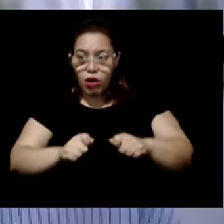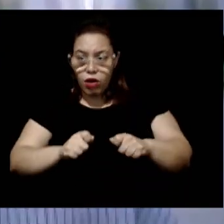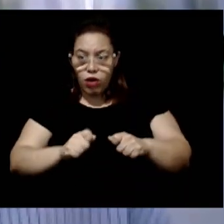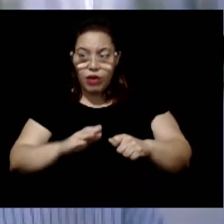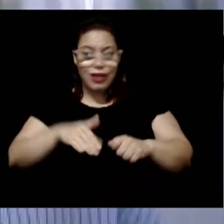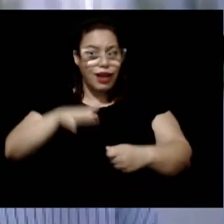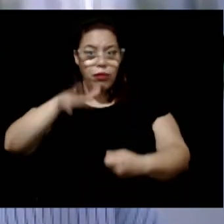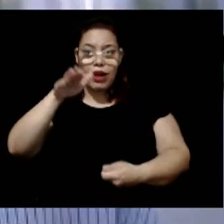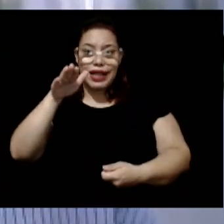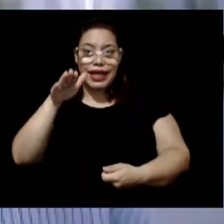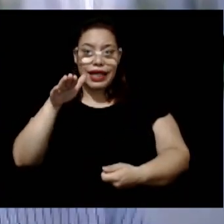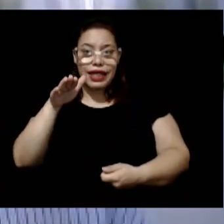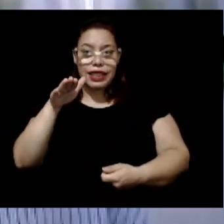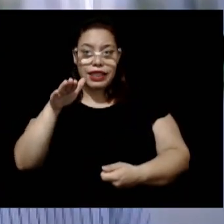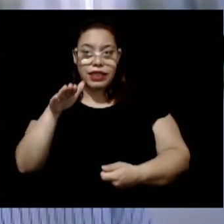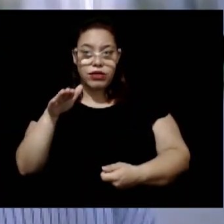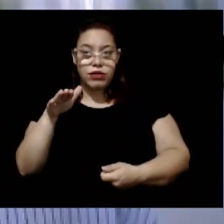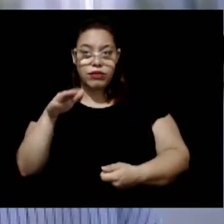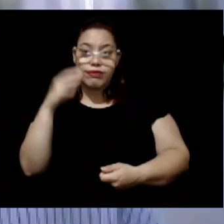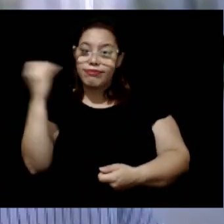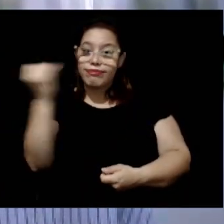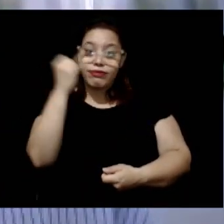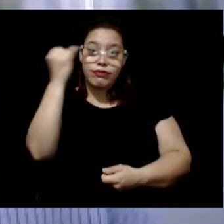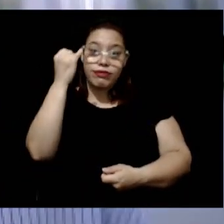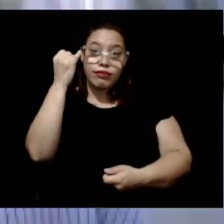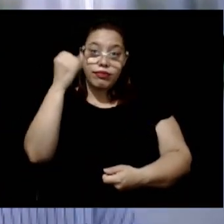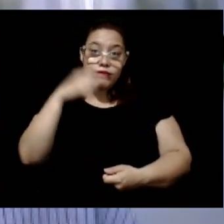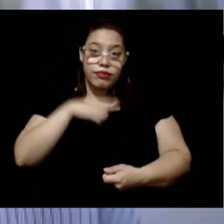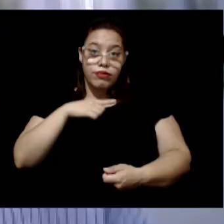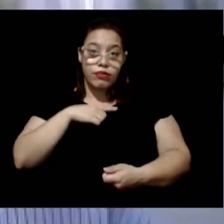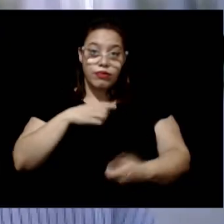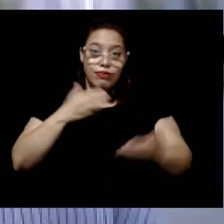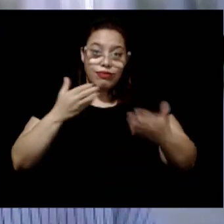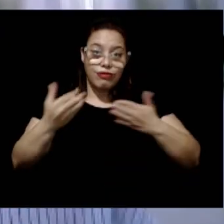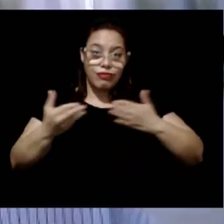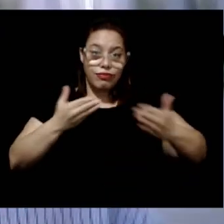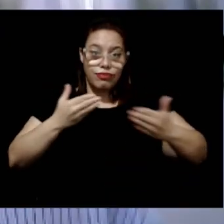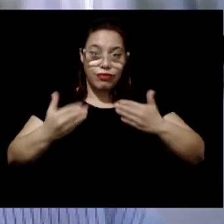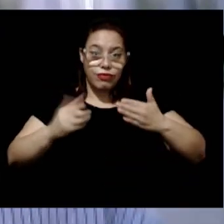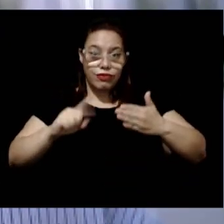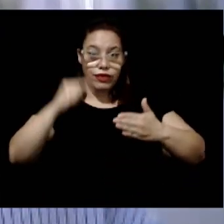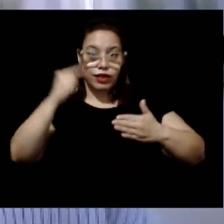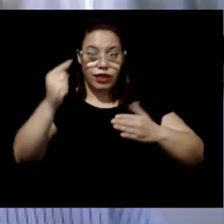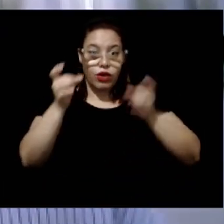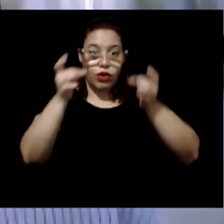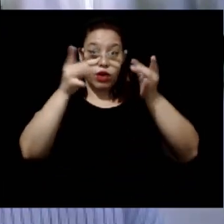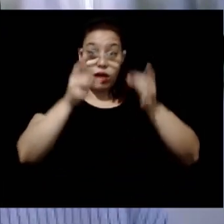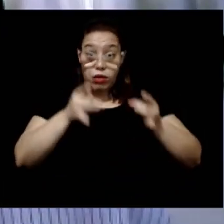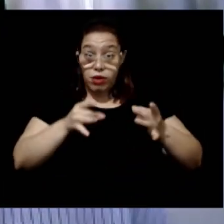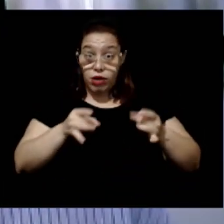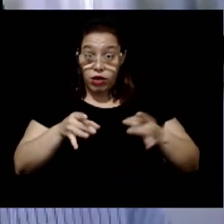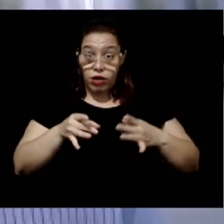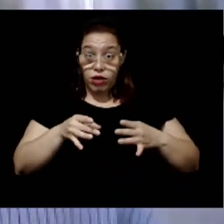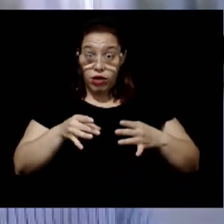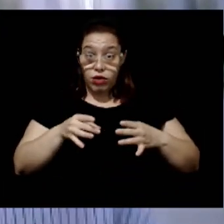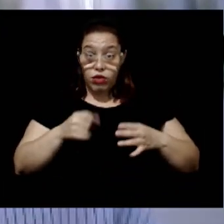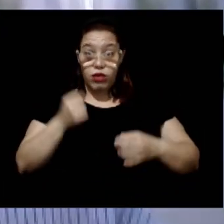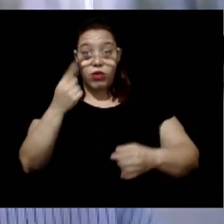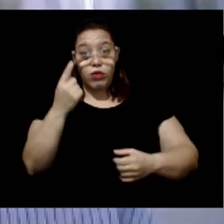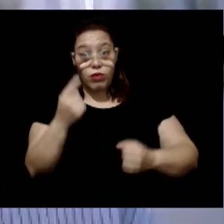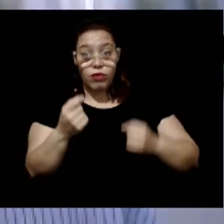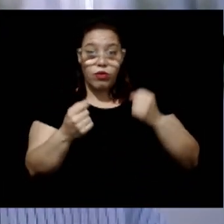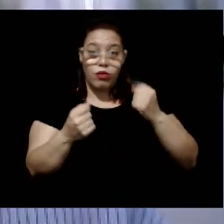uma coisa muito importante é que nós temos uma interface grande com outras especialidades. Muitas das doenças que afetam o